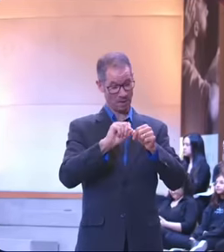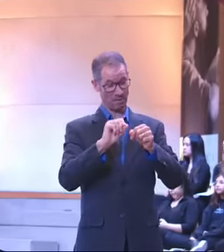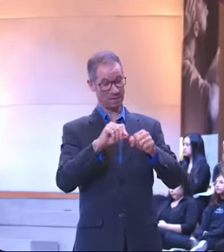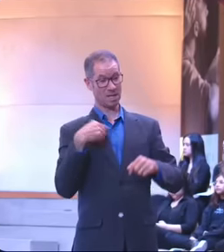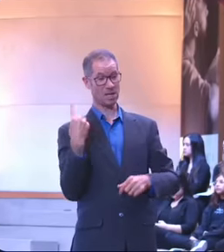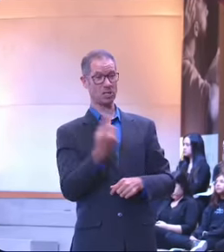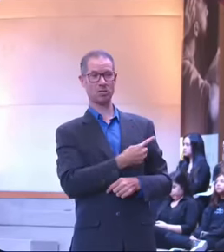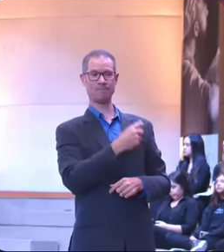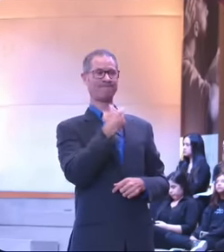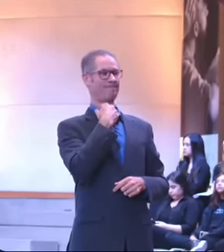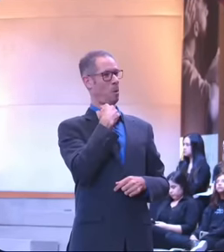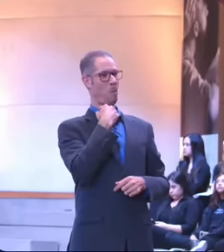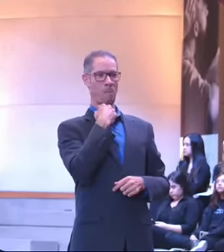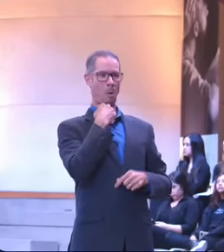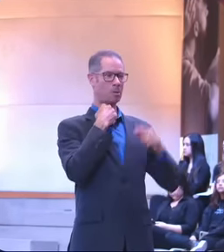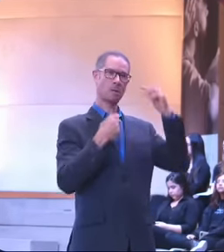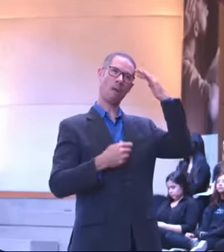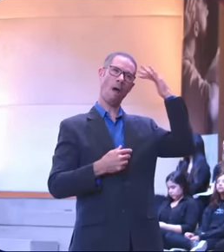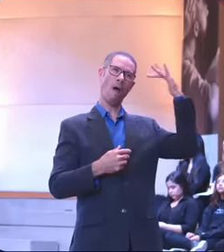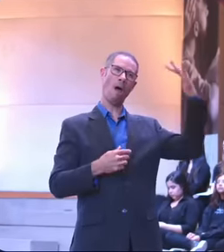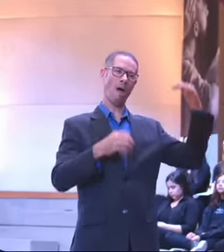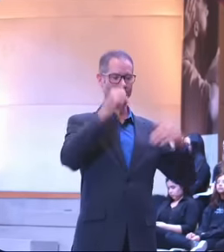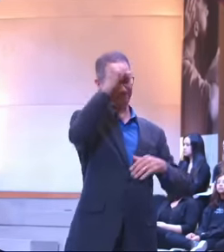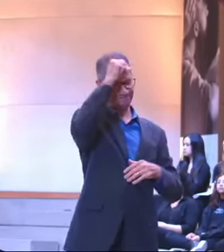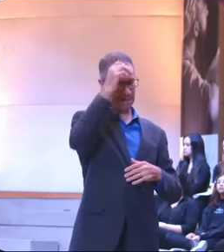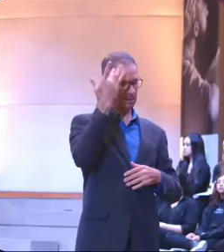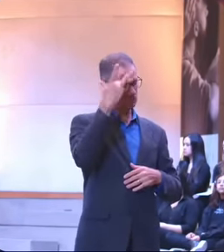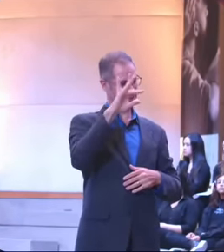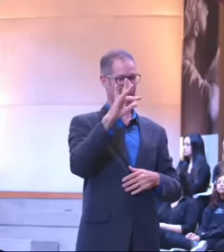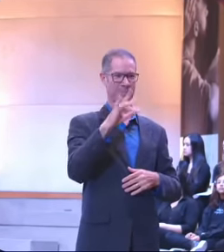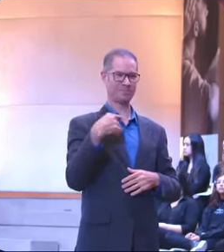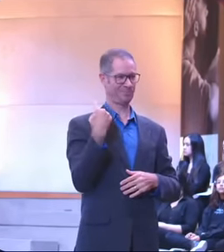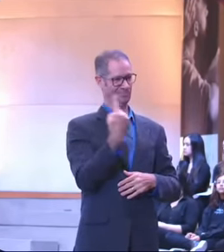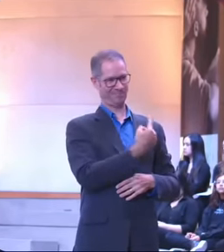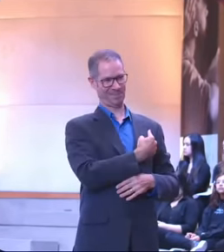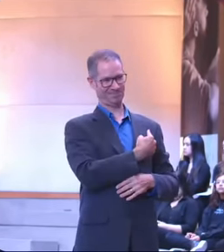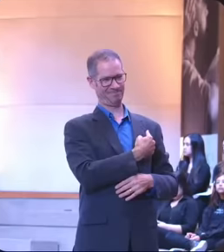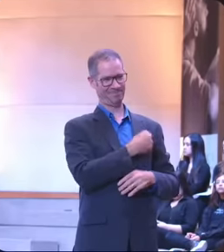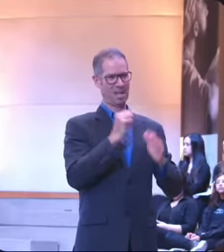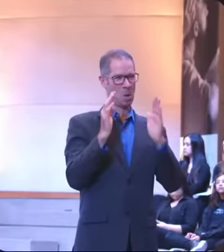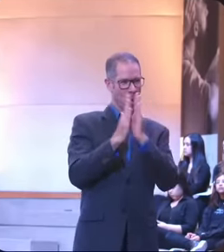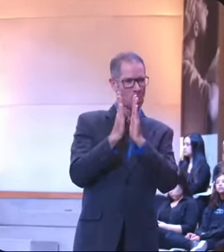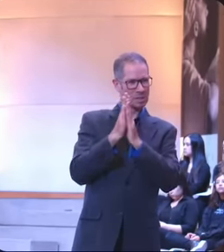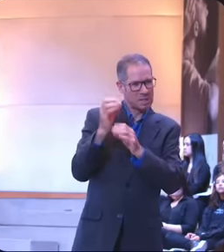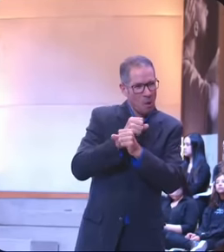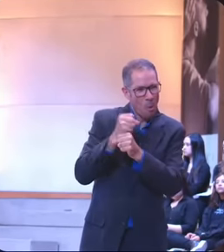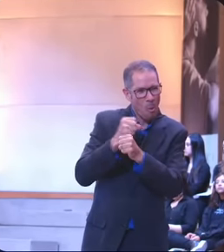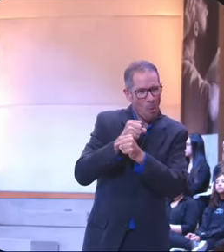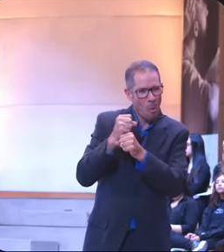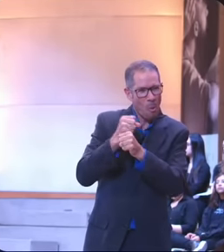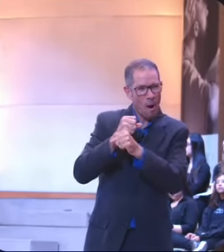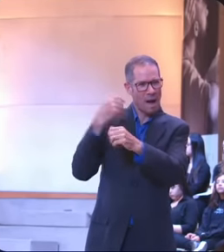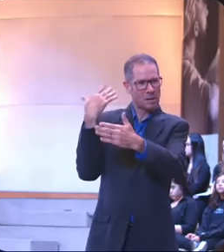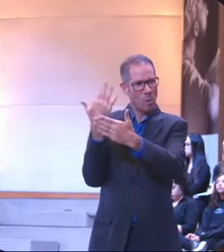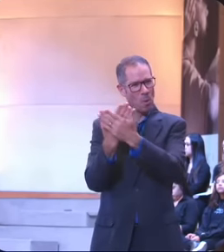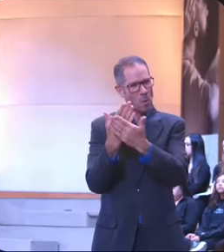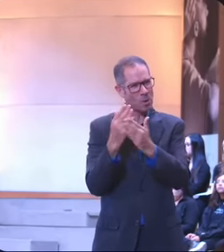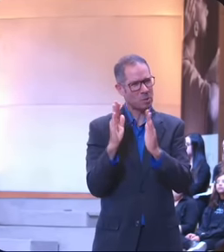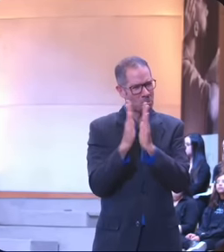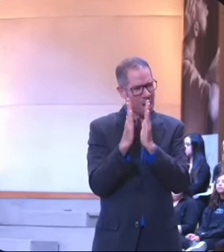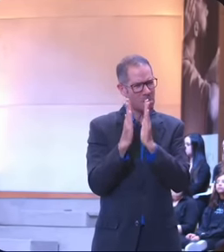que a gente não pode imaginar. Às vezes a oração é de anos. Quantos anos vocês estão orando pelos seus